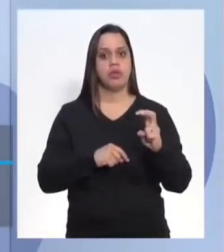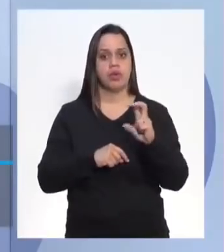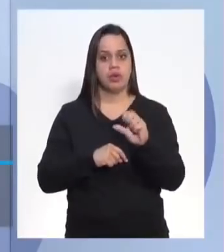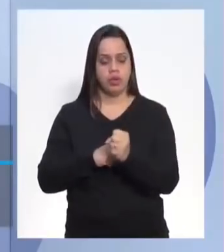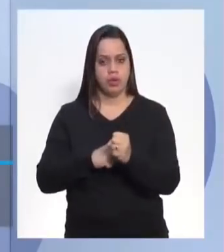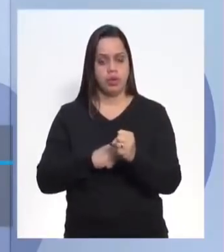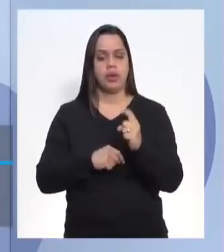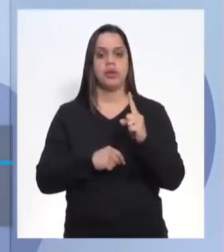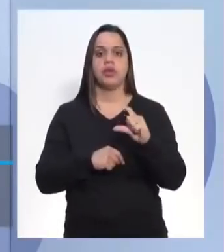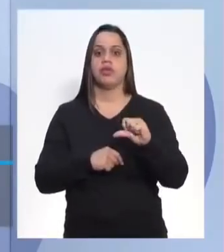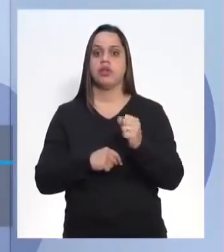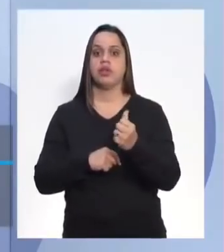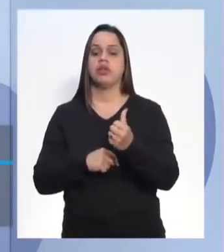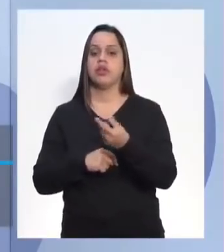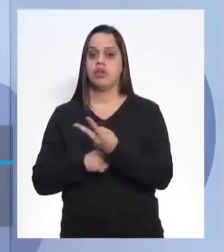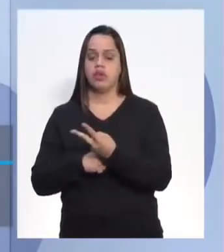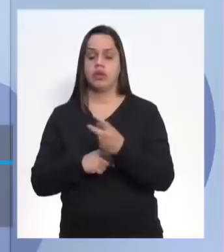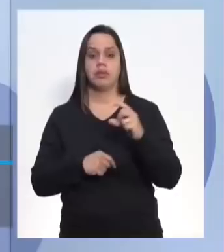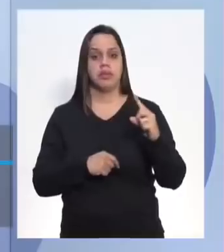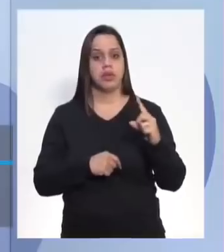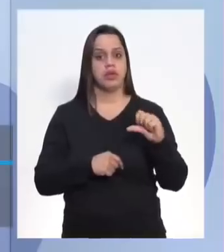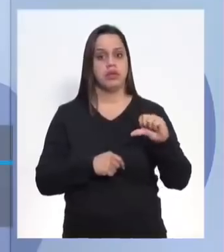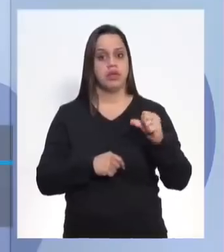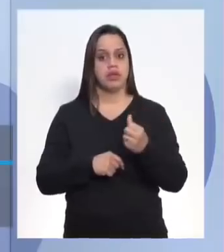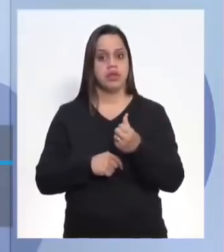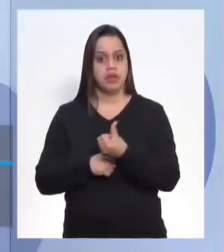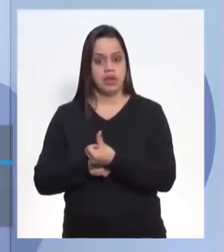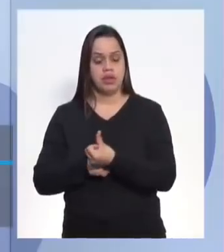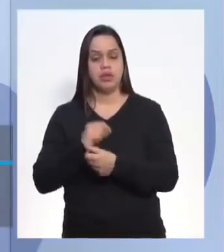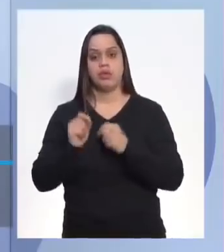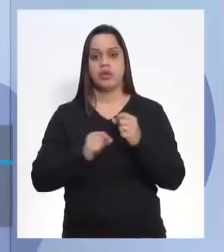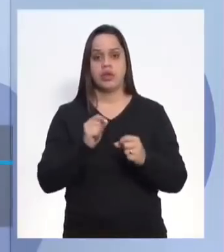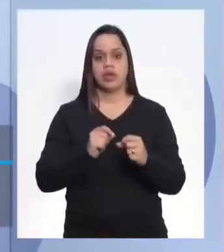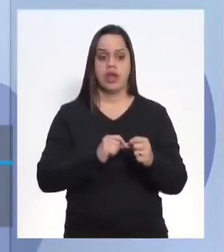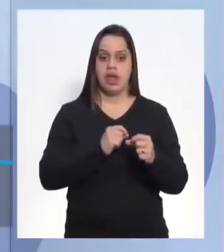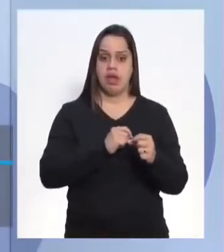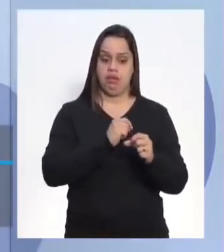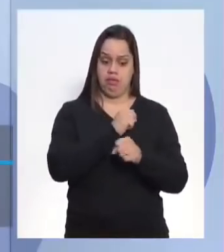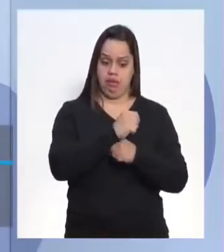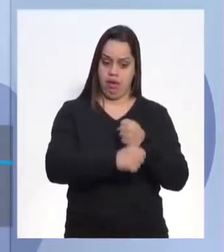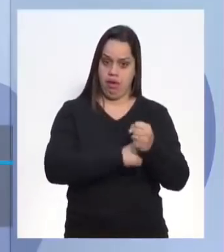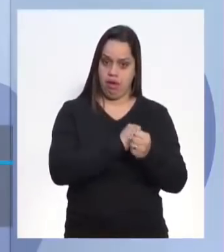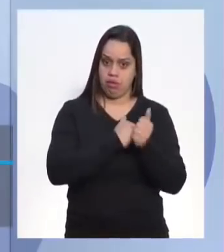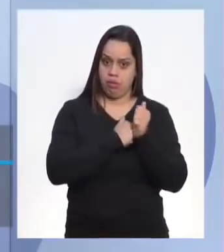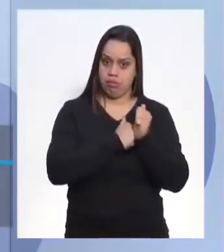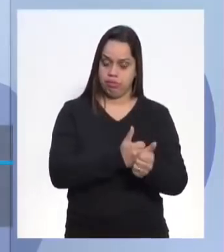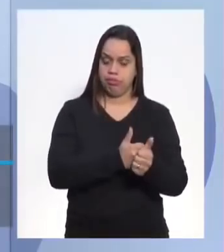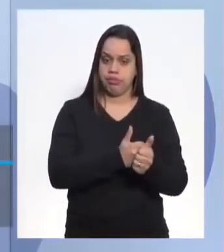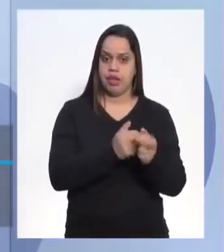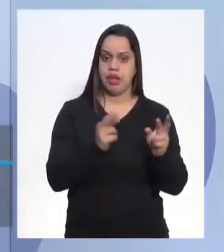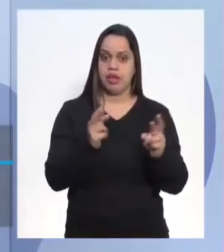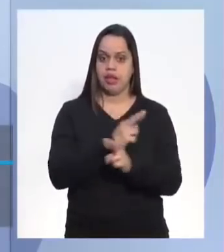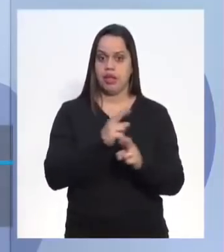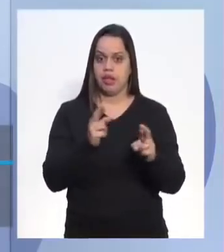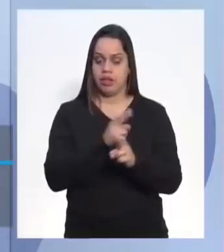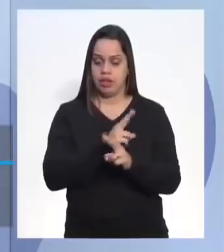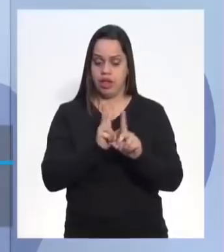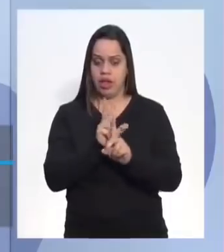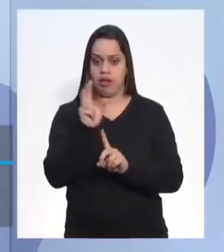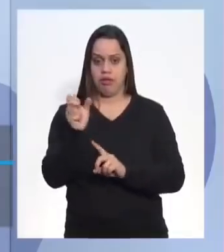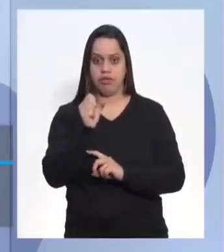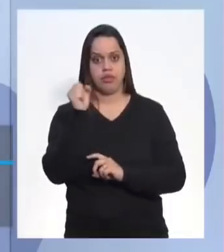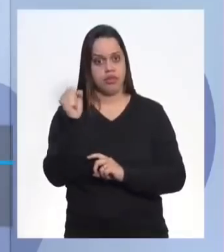1962 e 1966 anos consecutivos em relação à